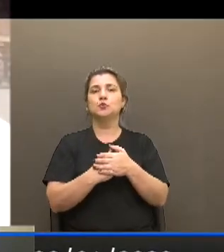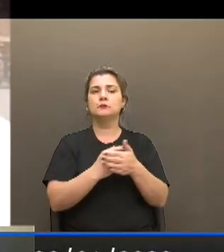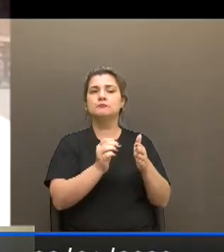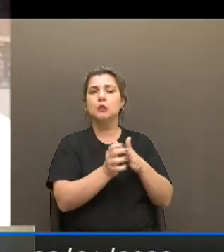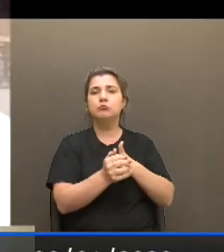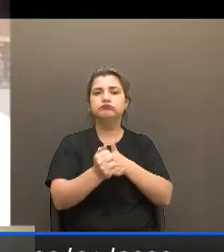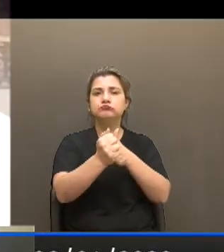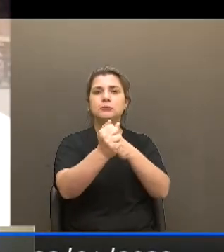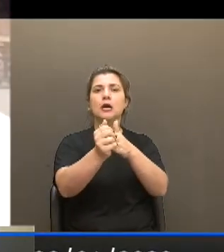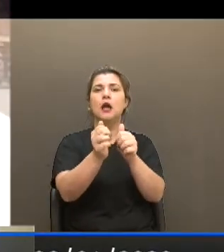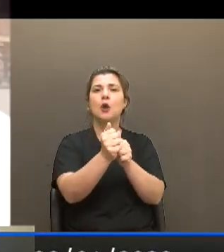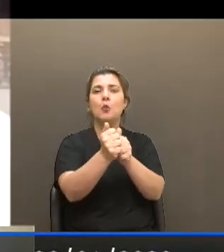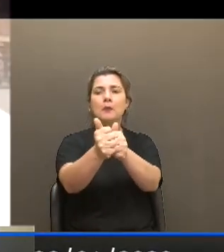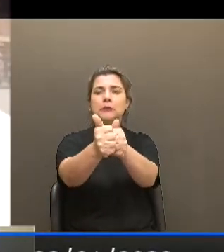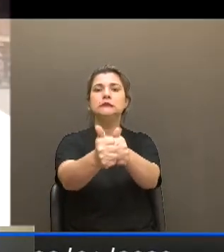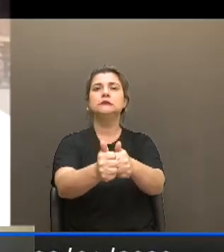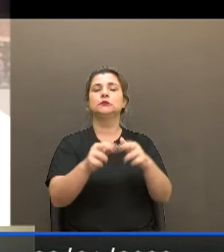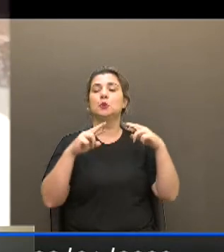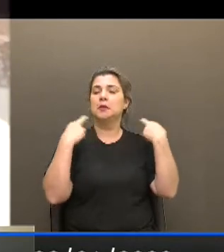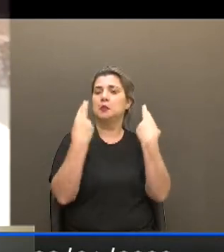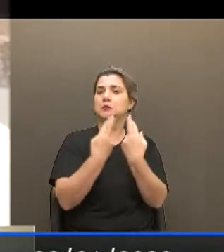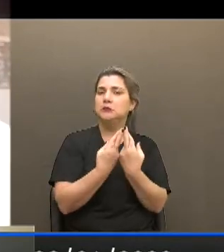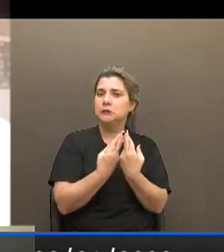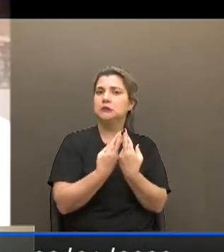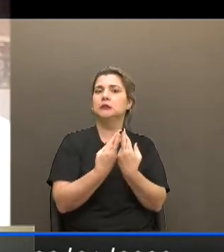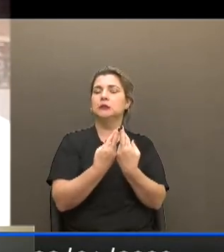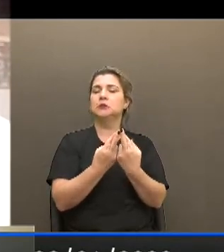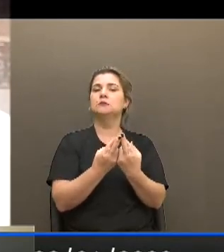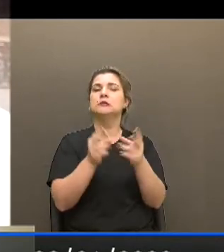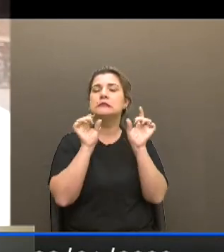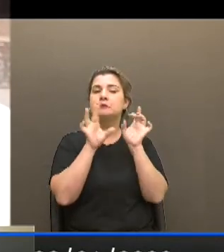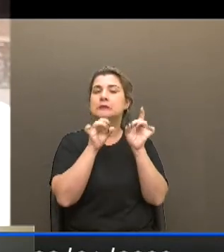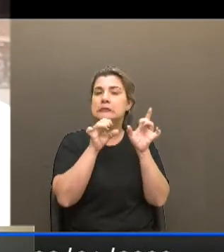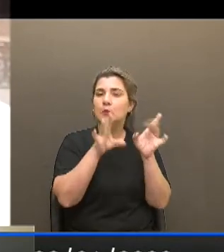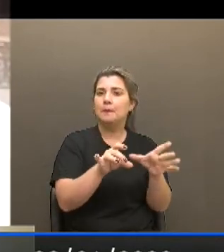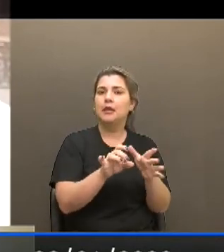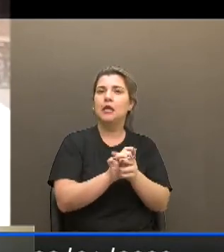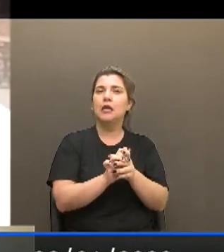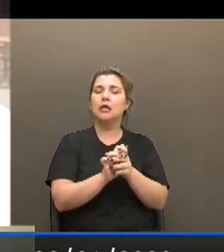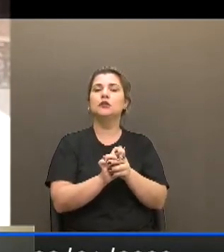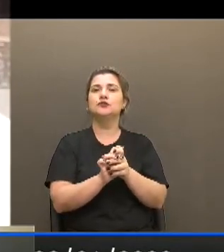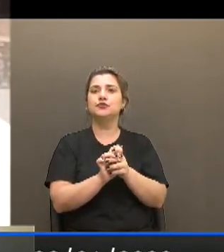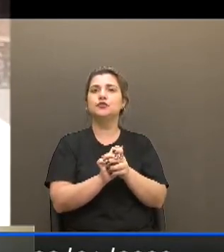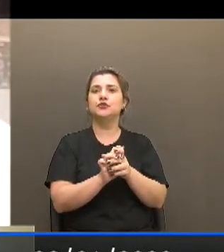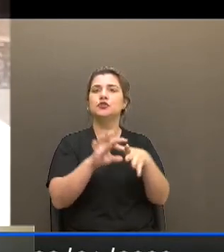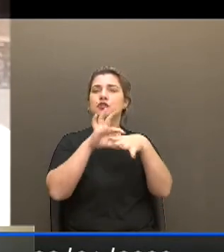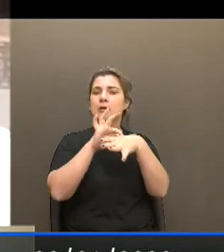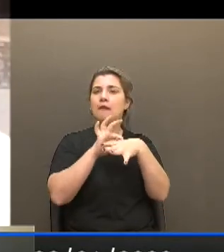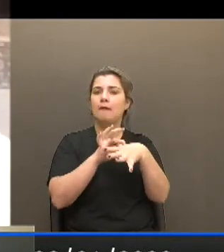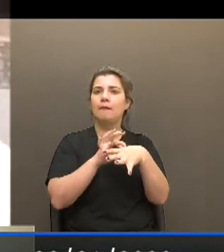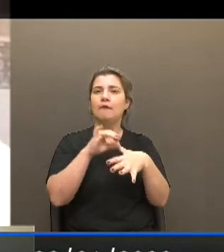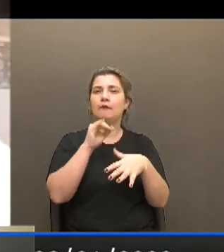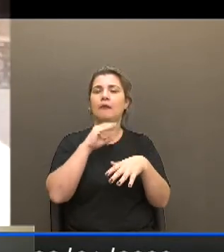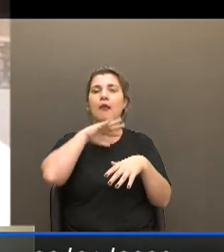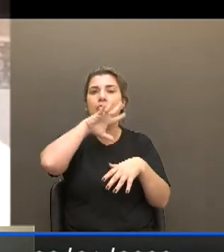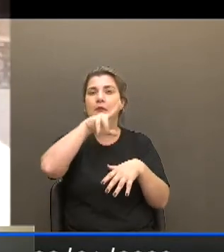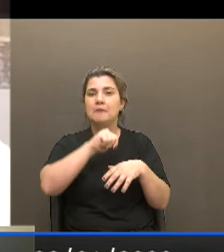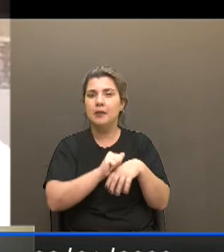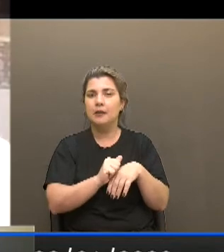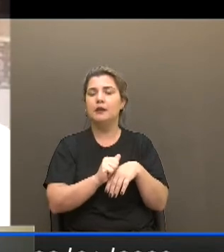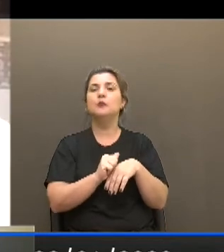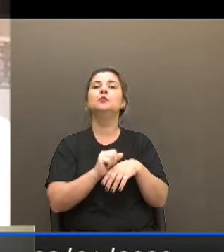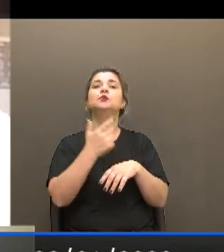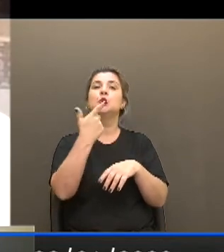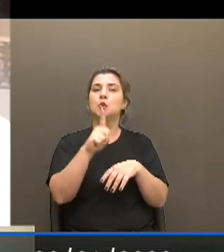reunião, especialmente o segmento da proteína animal, representação dos trabalhadores, das entidades e organizações que